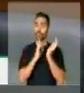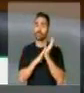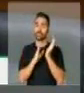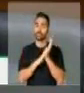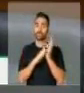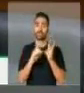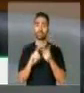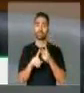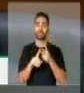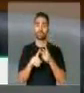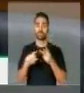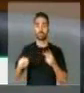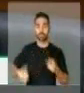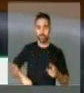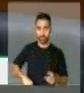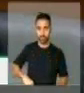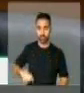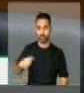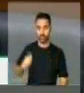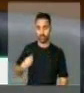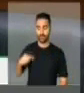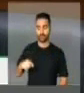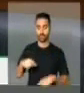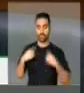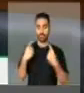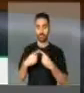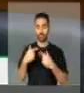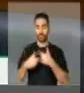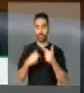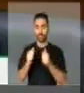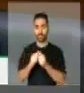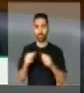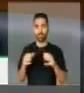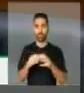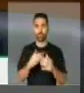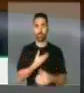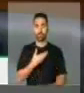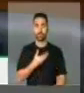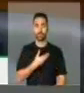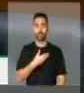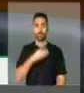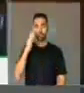nosso embaixador Bernardini, que aqui esteve, nesta reunião de trabalho com o grupo de Amizade Brasil-Itália. Muito obrigado. Obrigado.